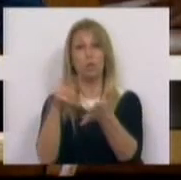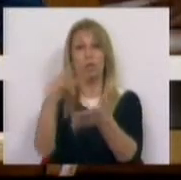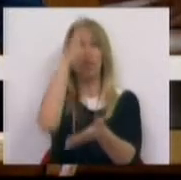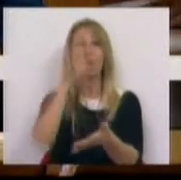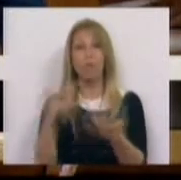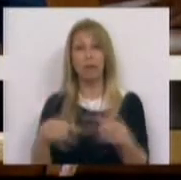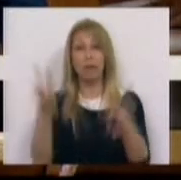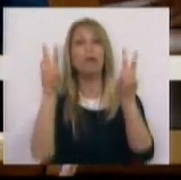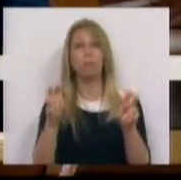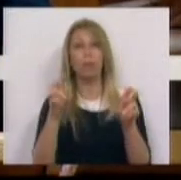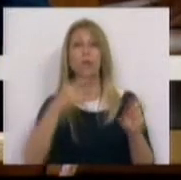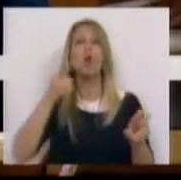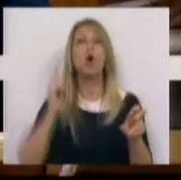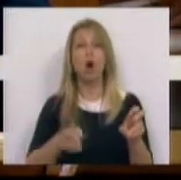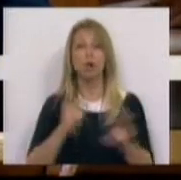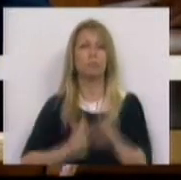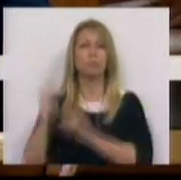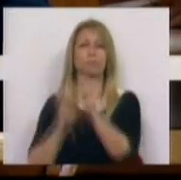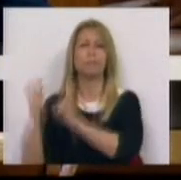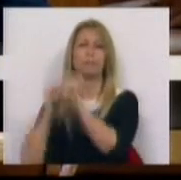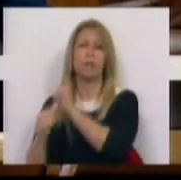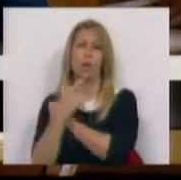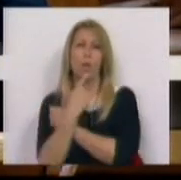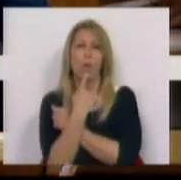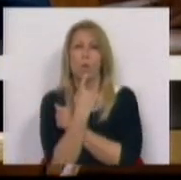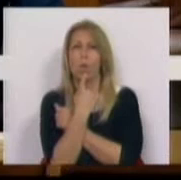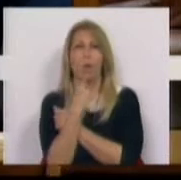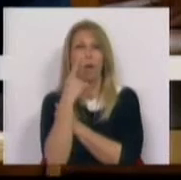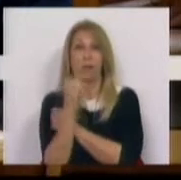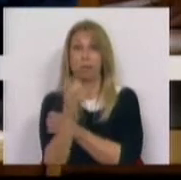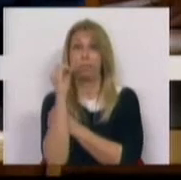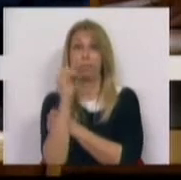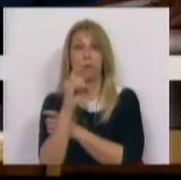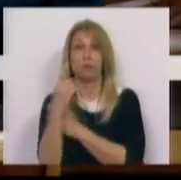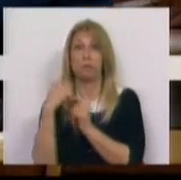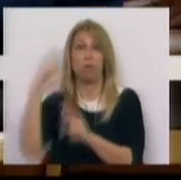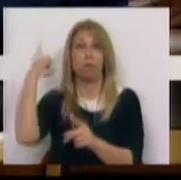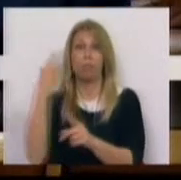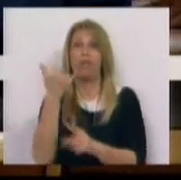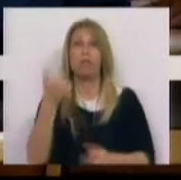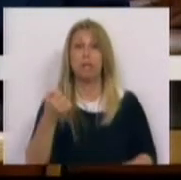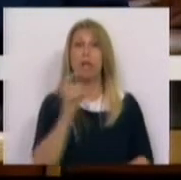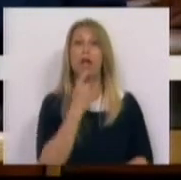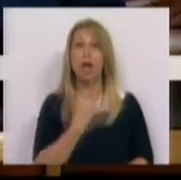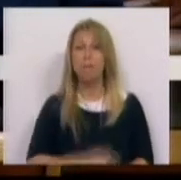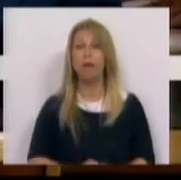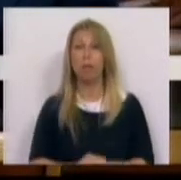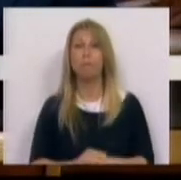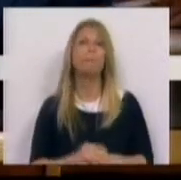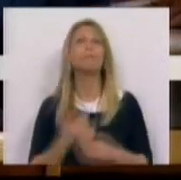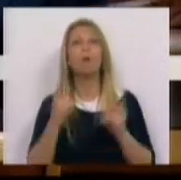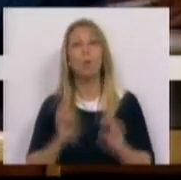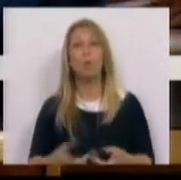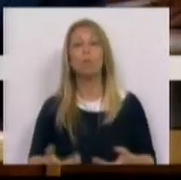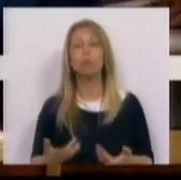capítulo, é um retrocesso colossal, o maior retrocesso desde o 25 de Abril. O abandono da educação de